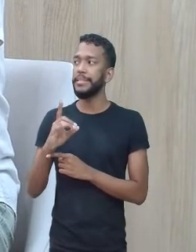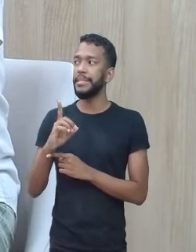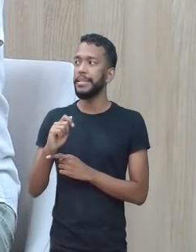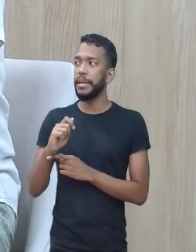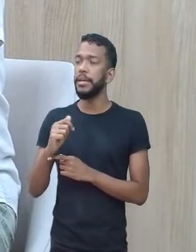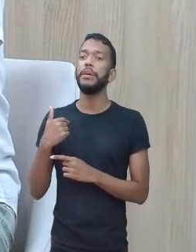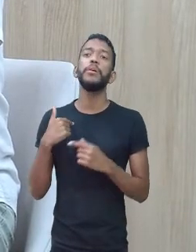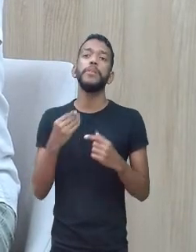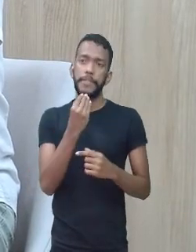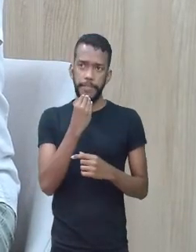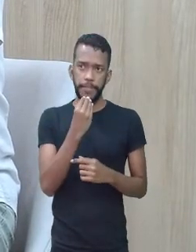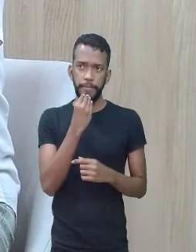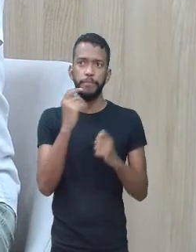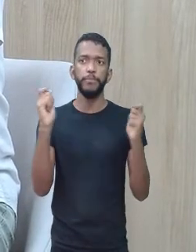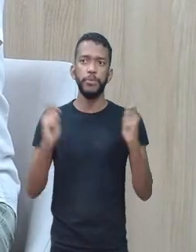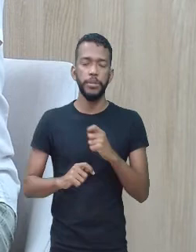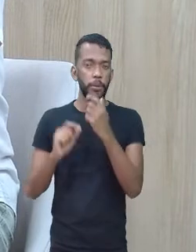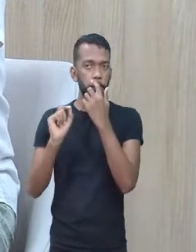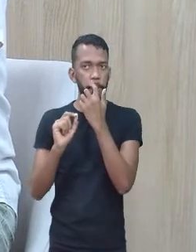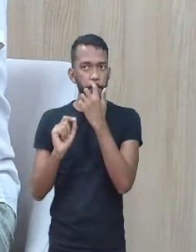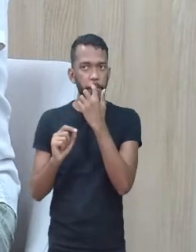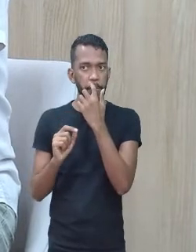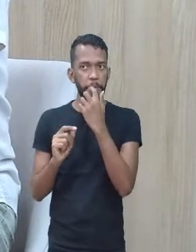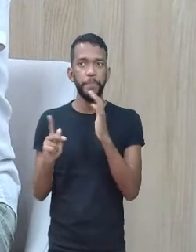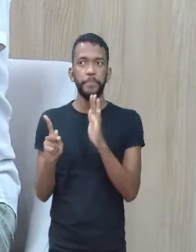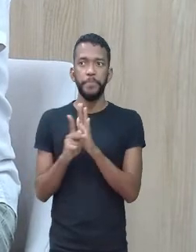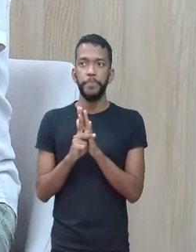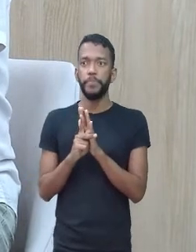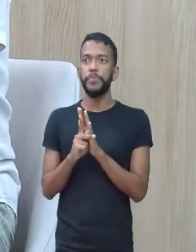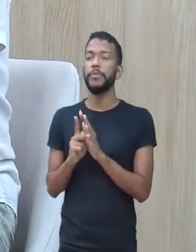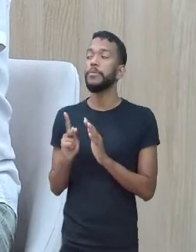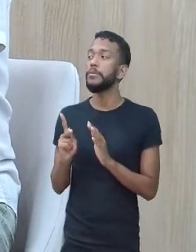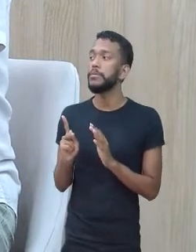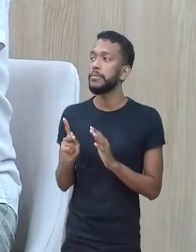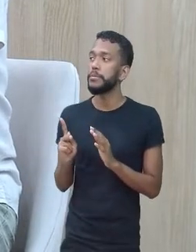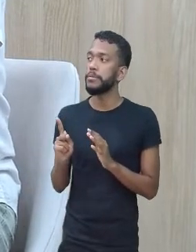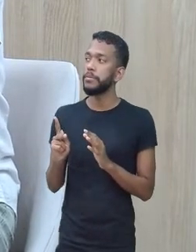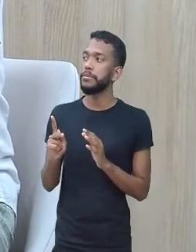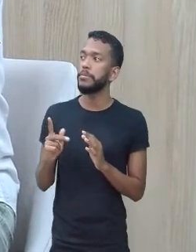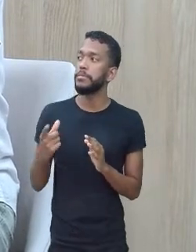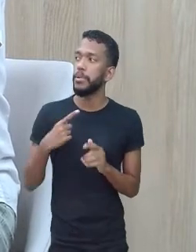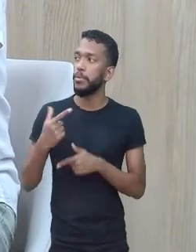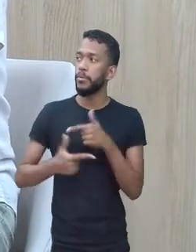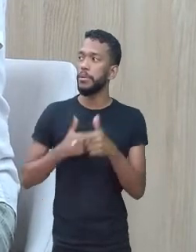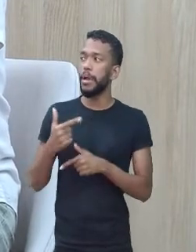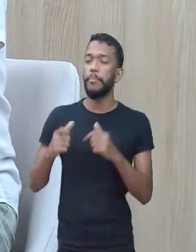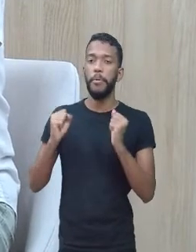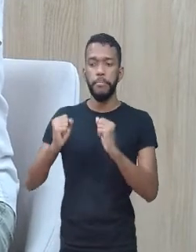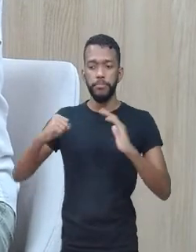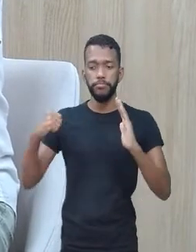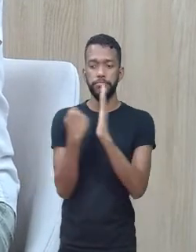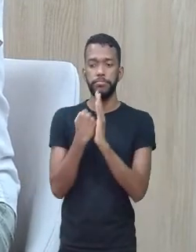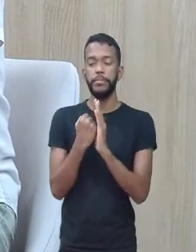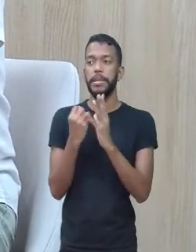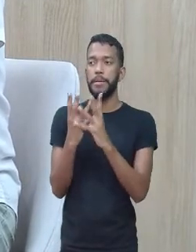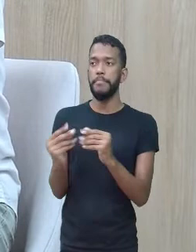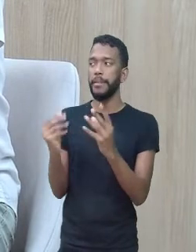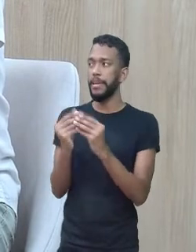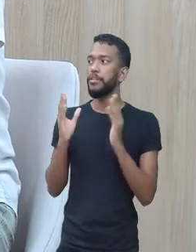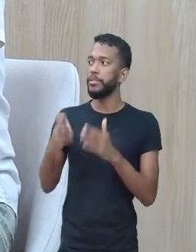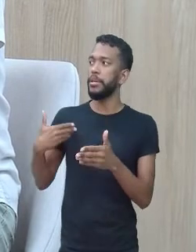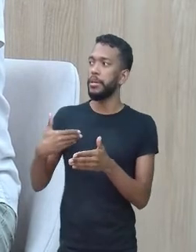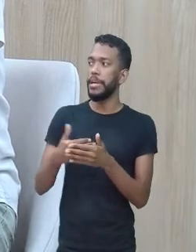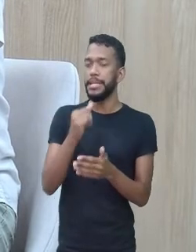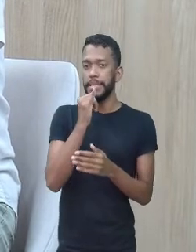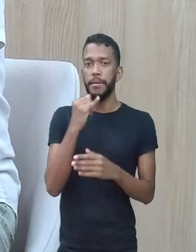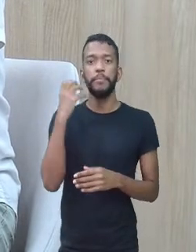poderia já nesse caso esse trabalho se tornar um patrimônio imaterial, né? Na música a